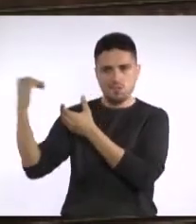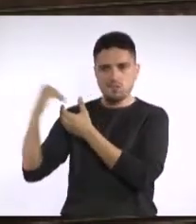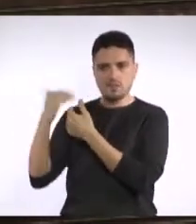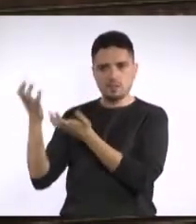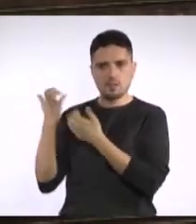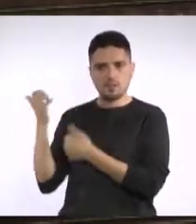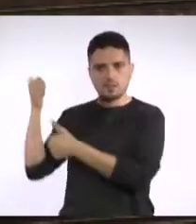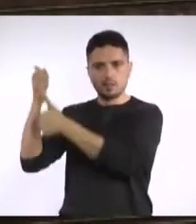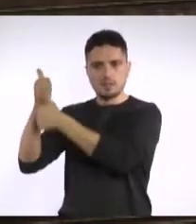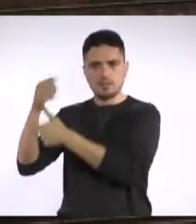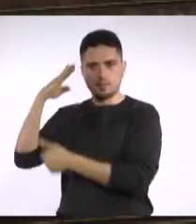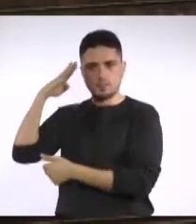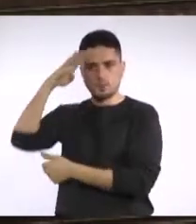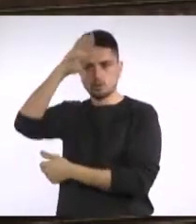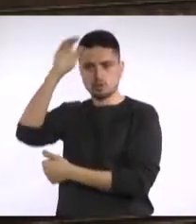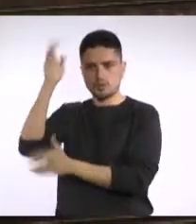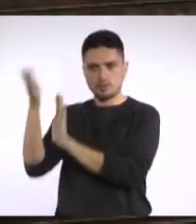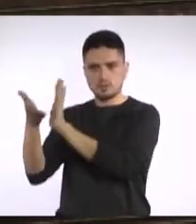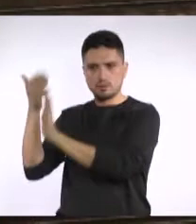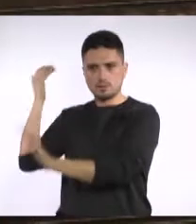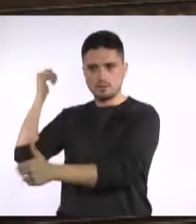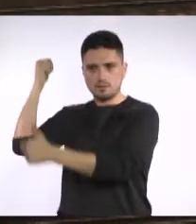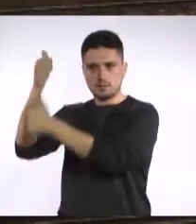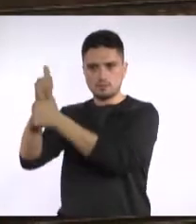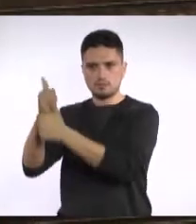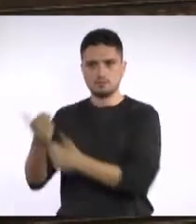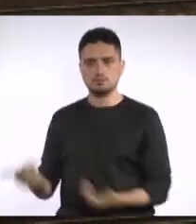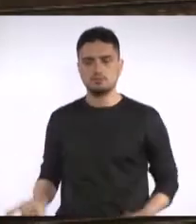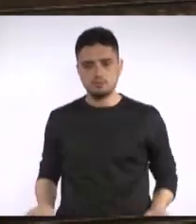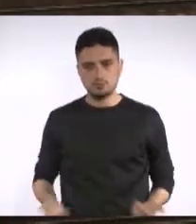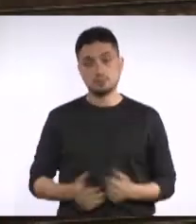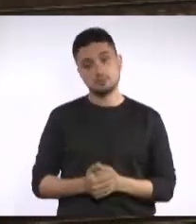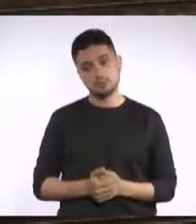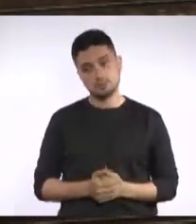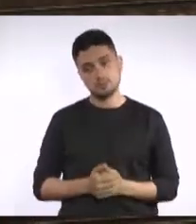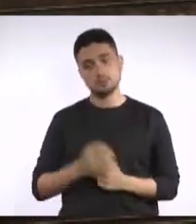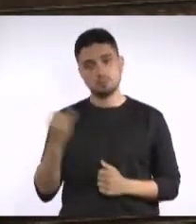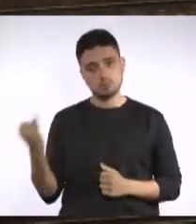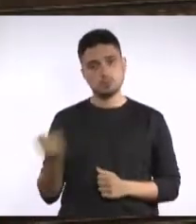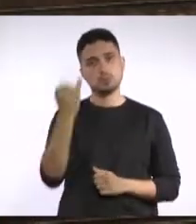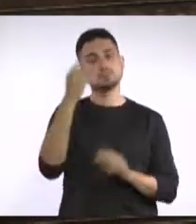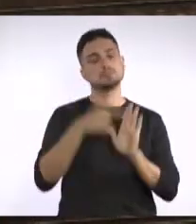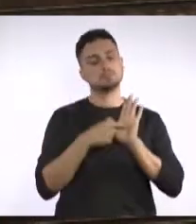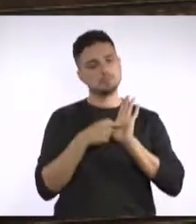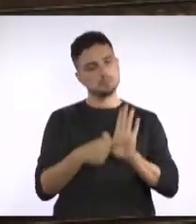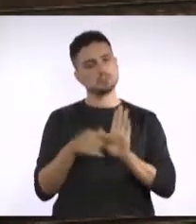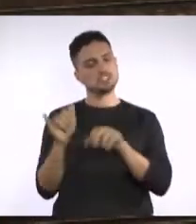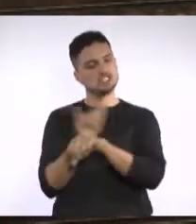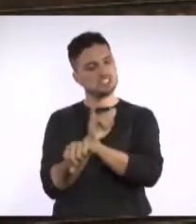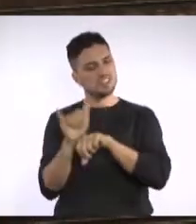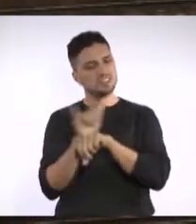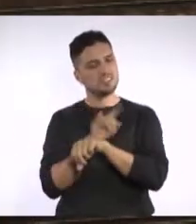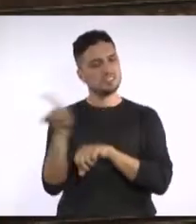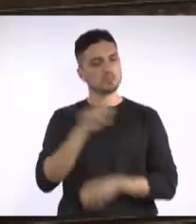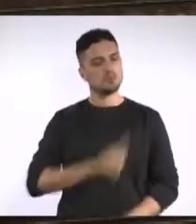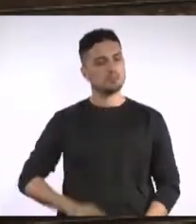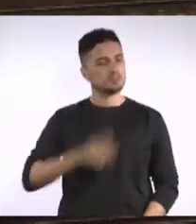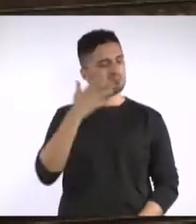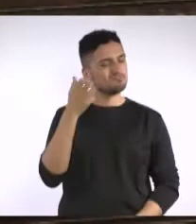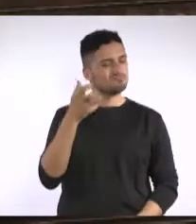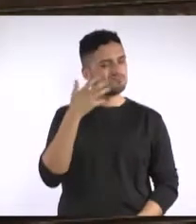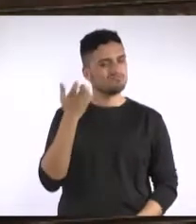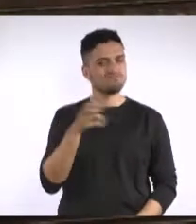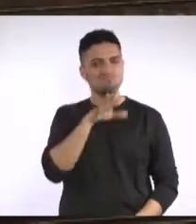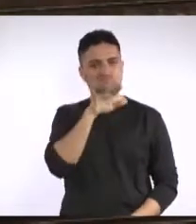Então, é importante que a gente note essas estratégias que são infelizes para o Estado do Rio de Janeiro. Afinal de